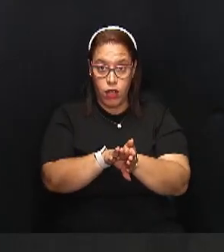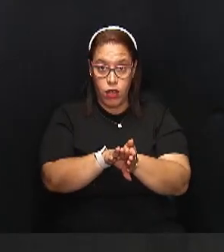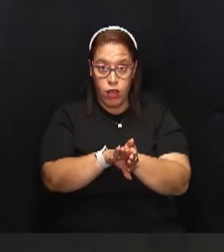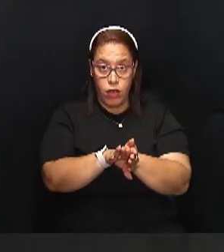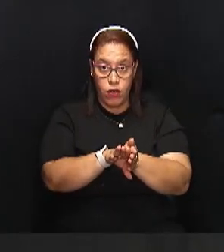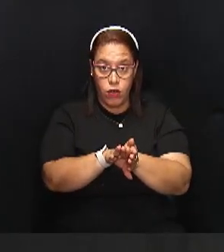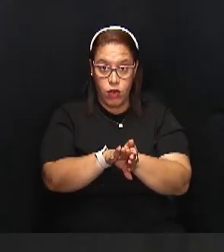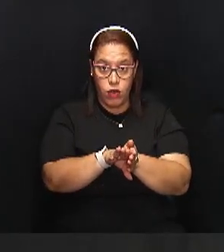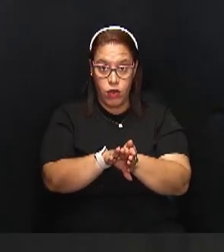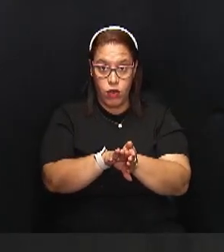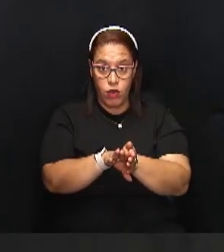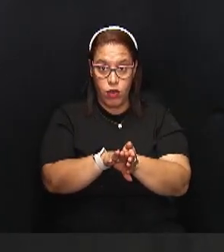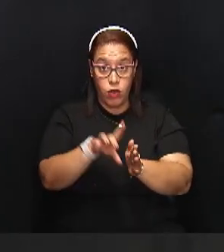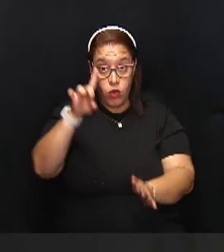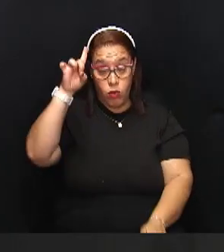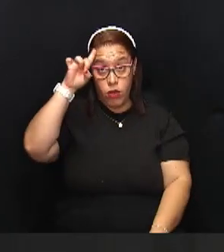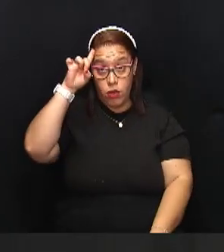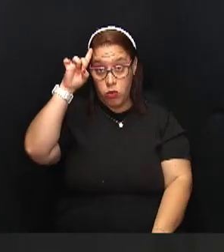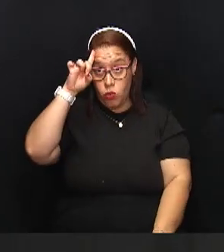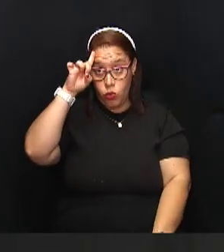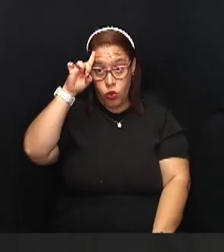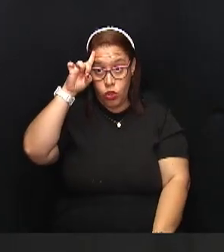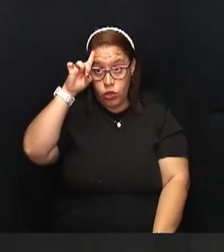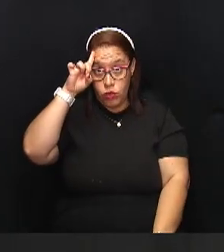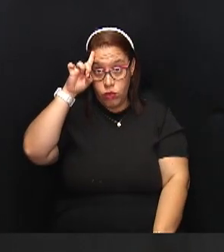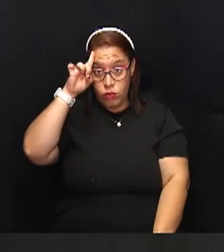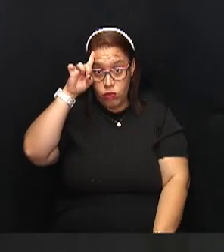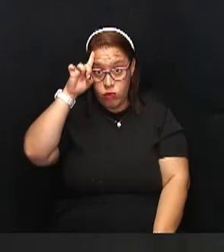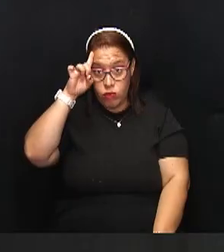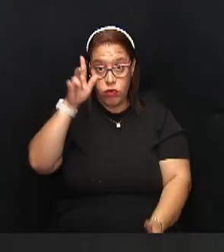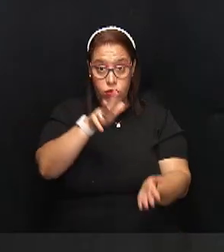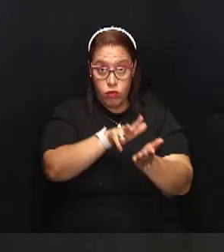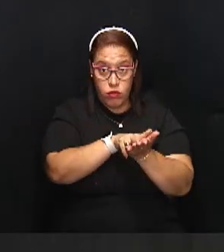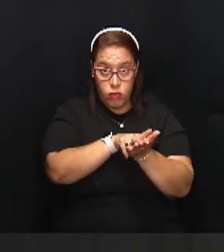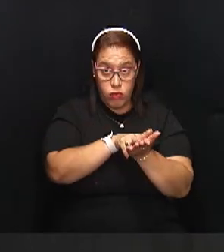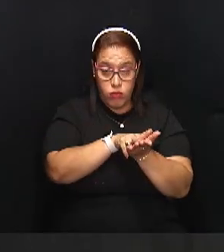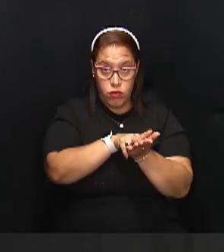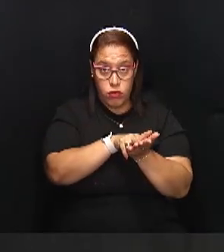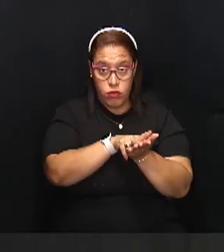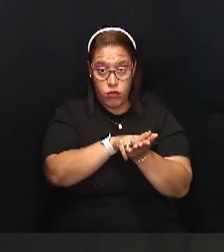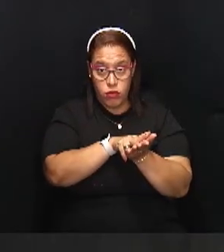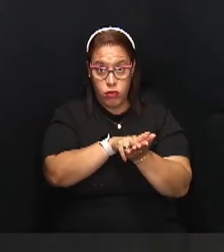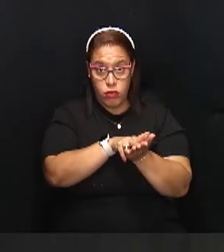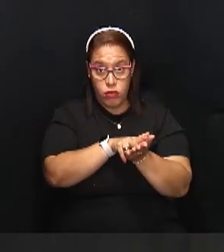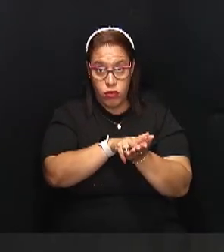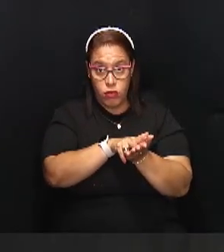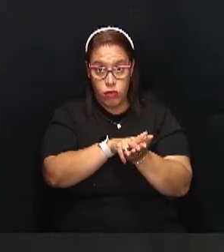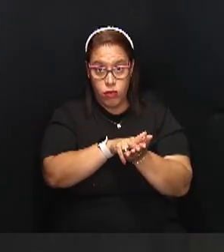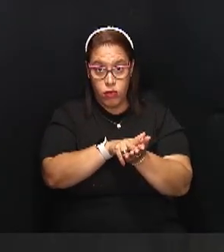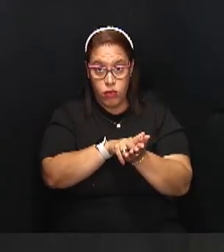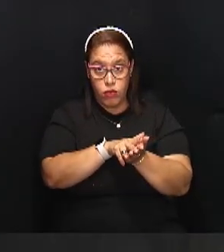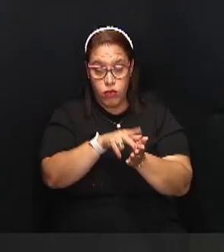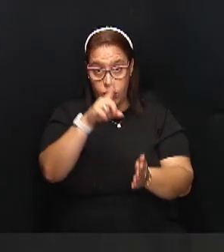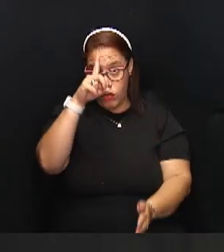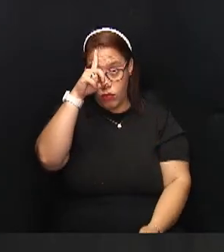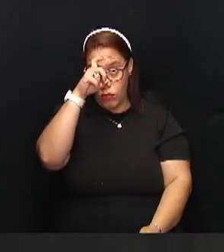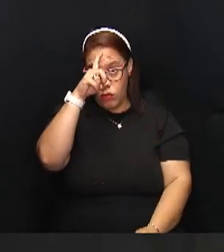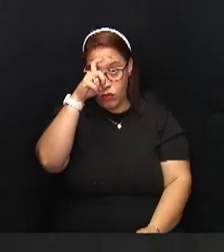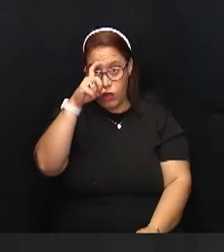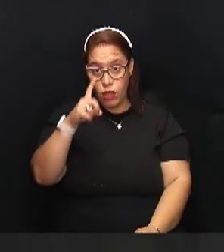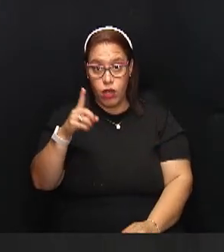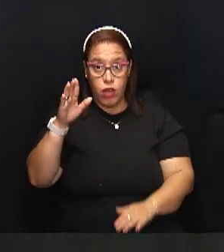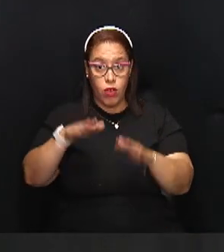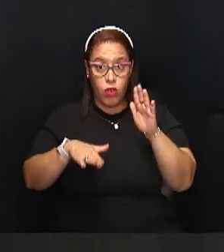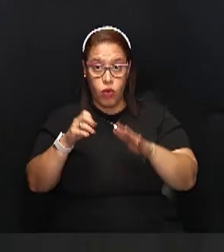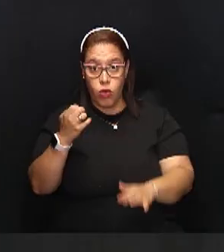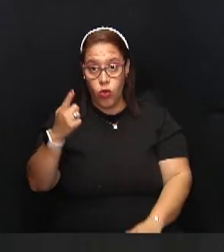vezes no mesmo dia, ele fica internado, né, numa internação, chama hospital dia, e às vezes ele vai embora no mesmo dia